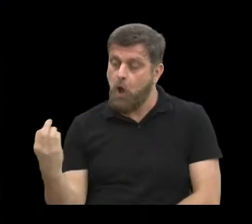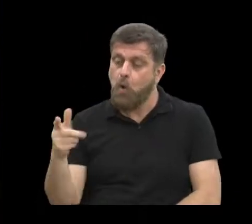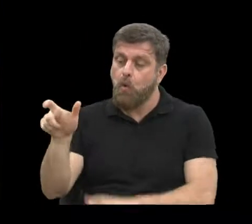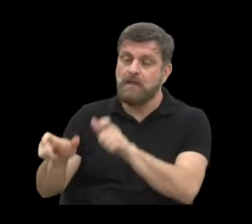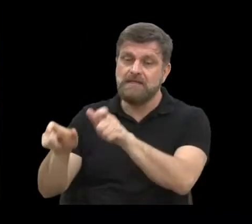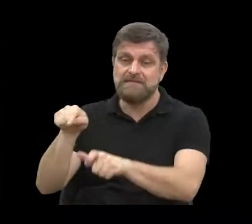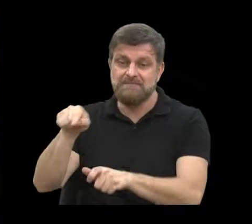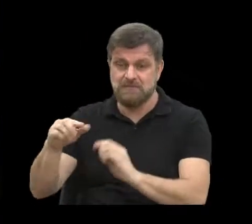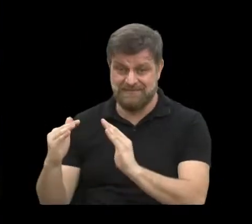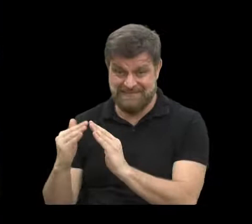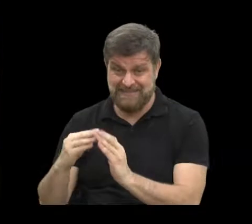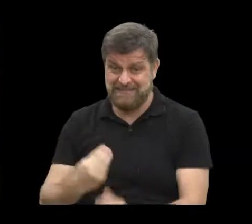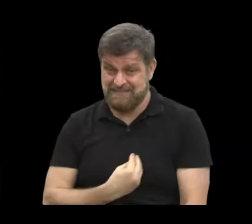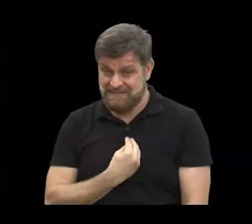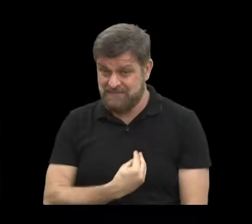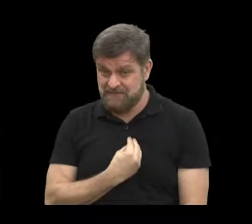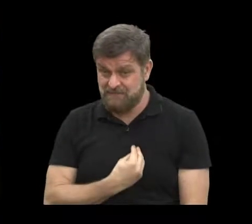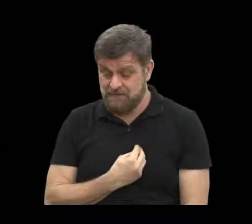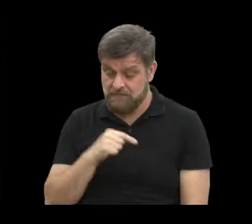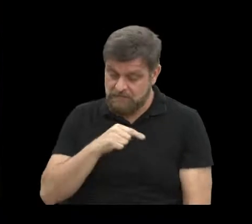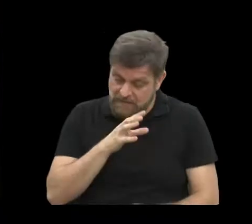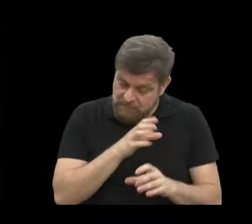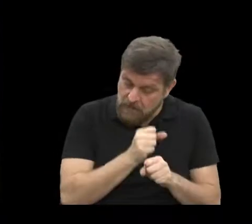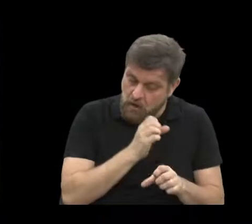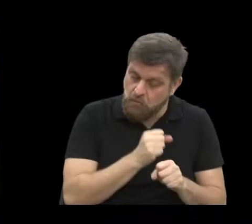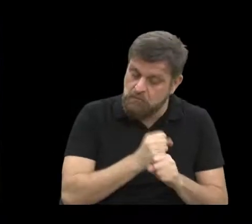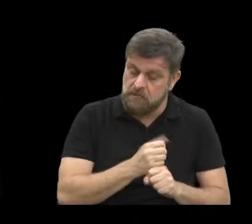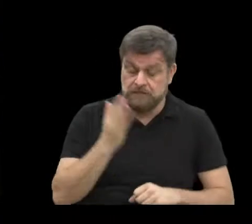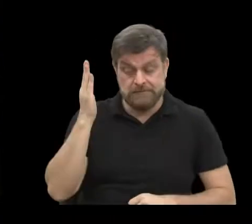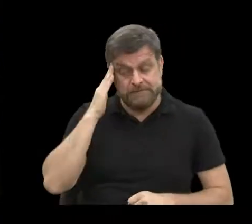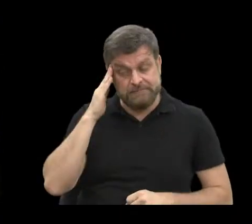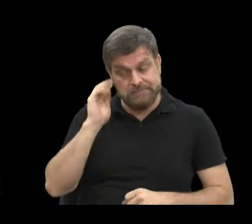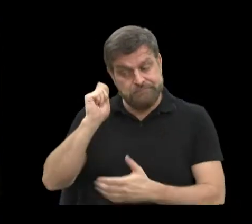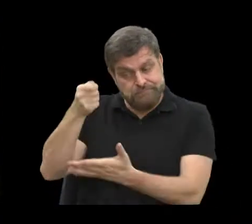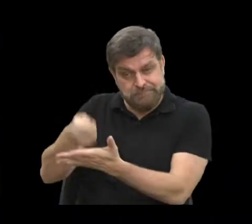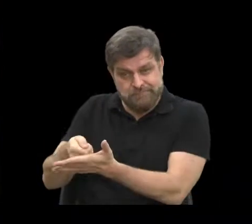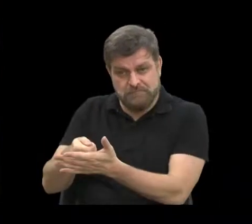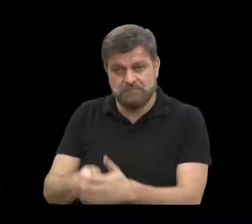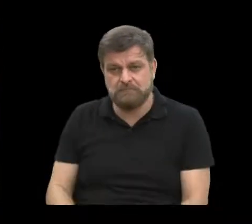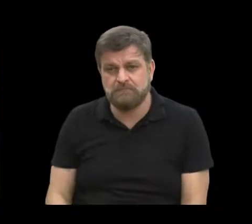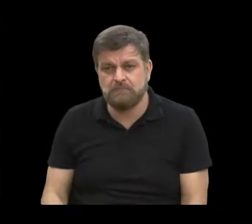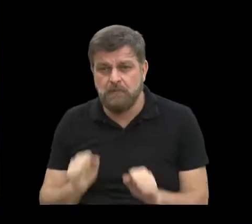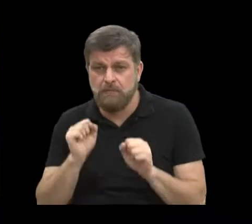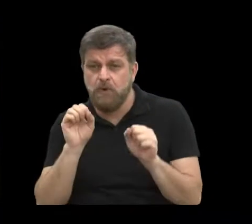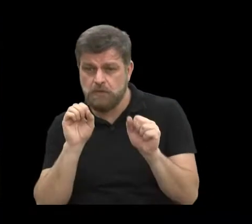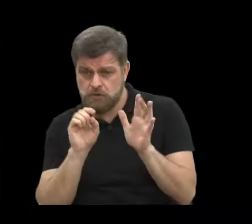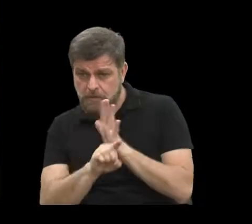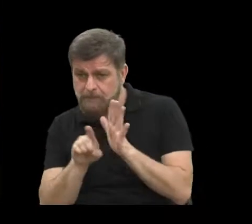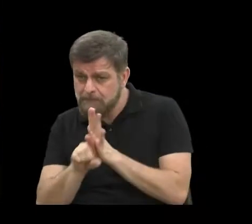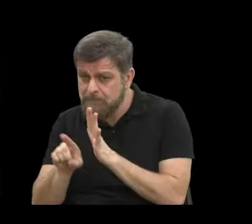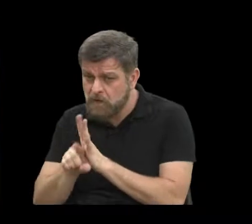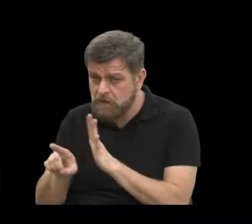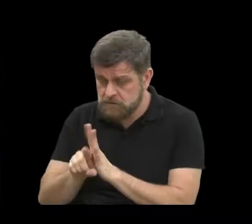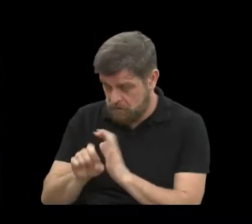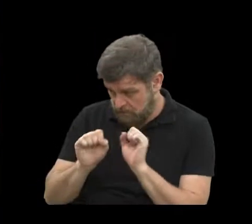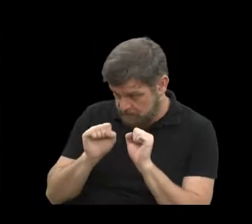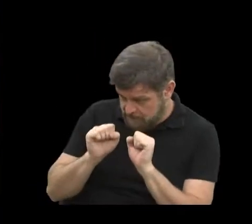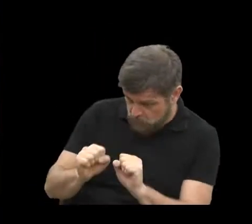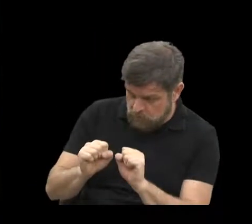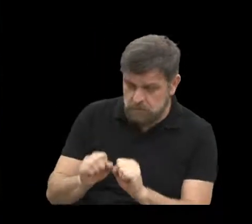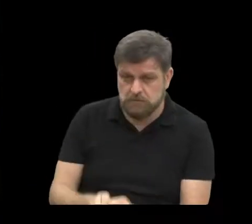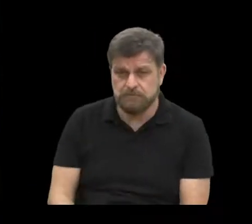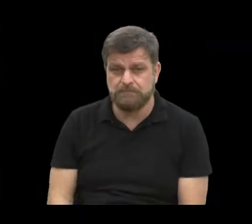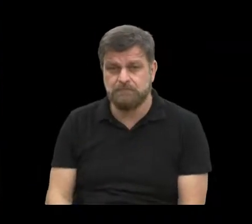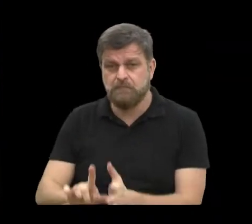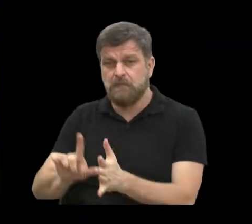casa, para ser feito o cálculo, ok? Perguntas? Podemos abrir antes de fazer perguntas,